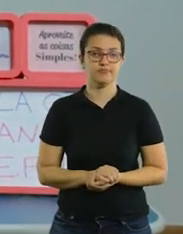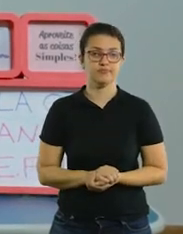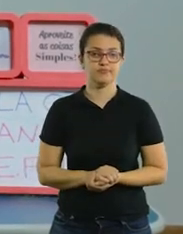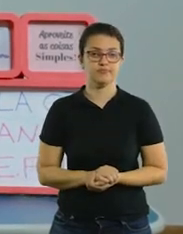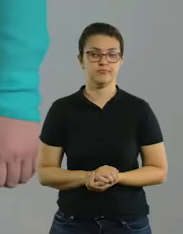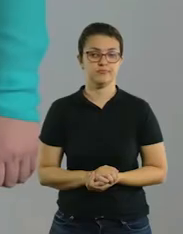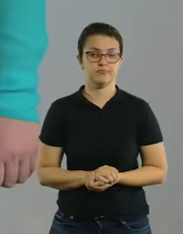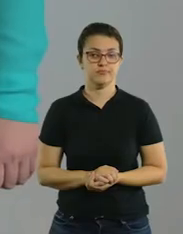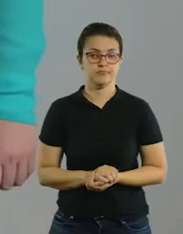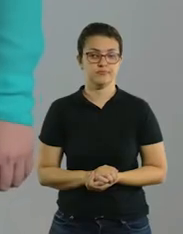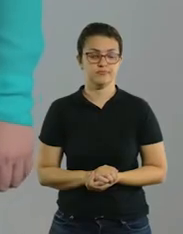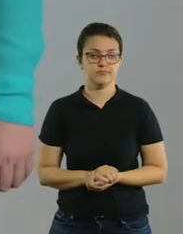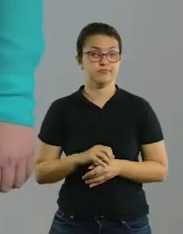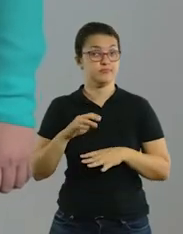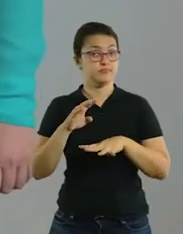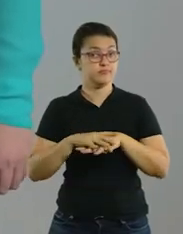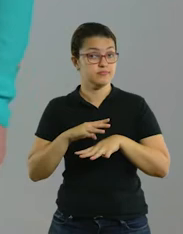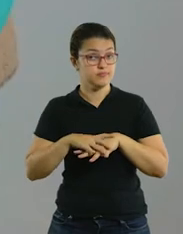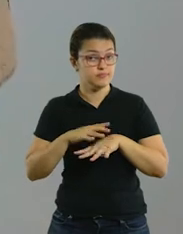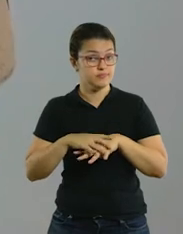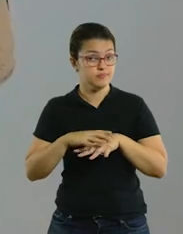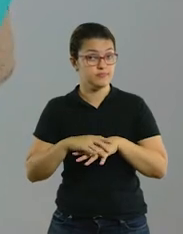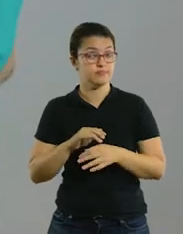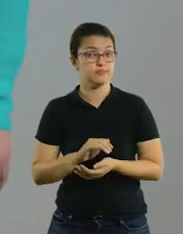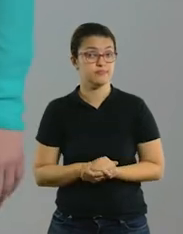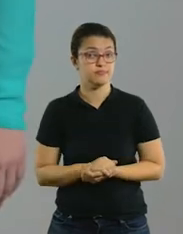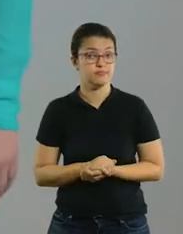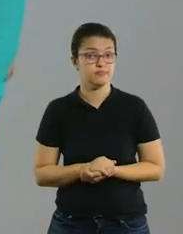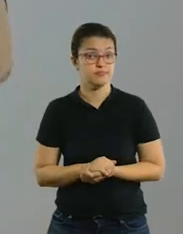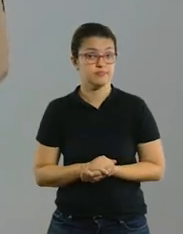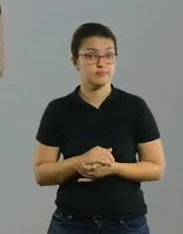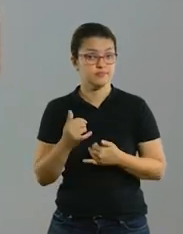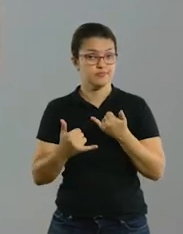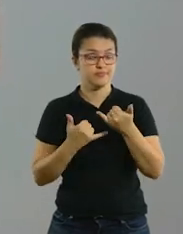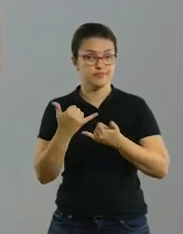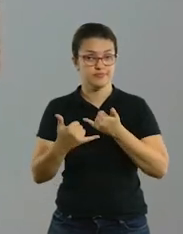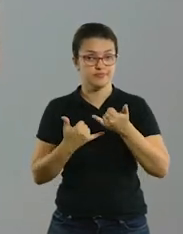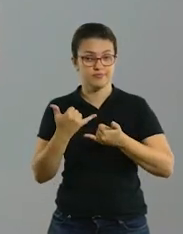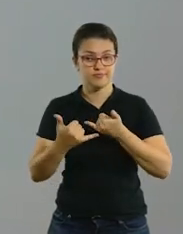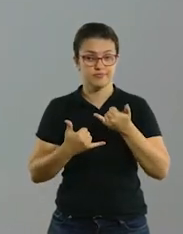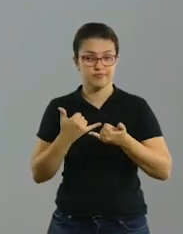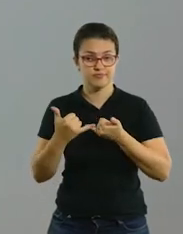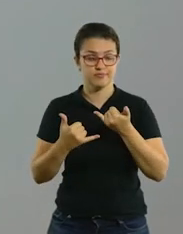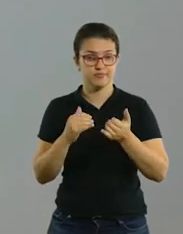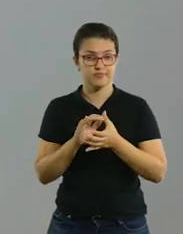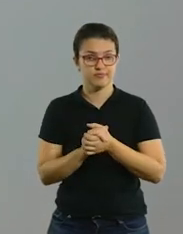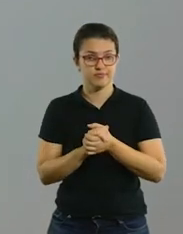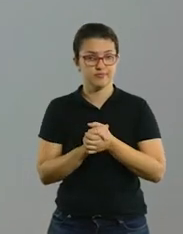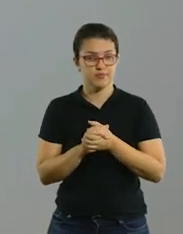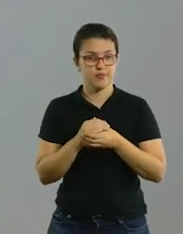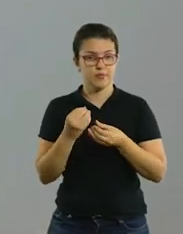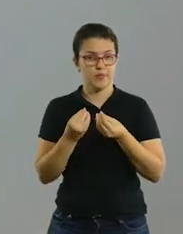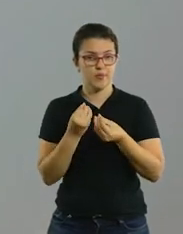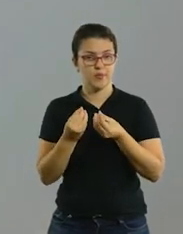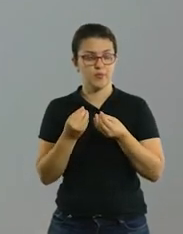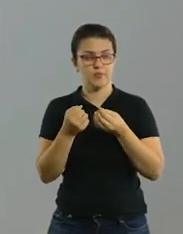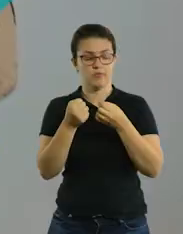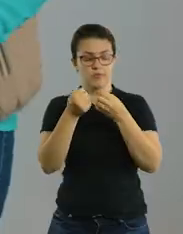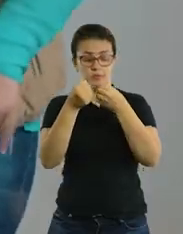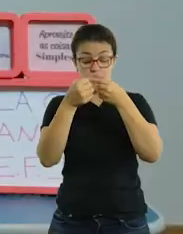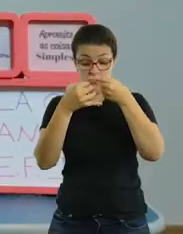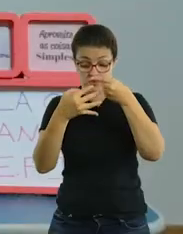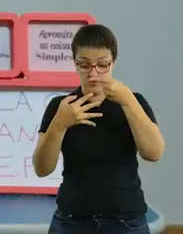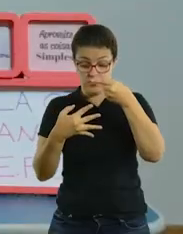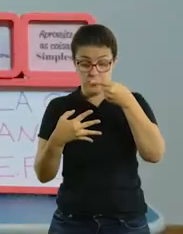Em matemática, nós vamos trabalhar um jogo. vamos fazer decomposição dos números